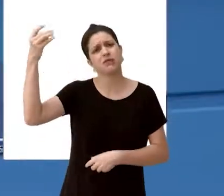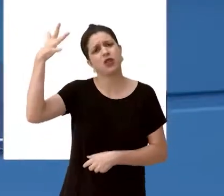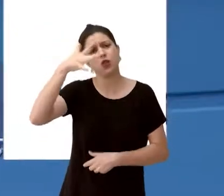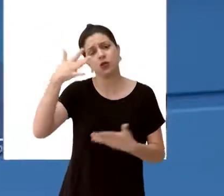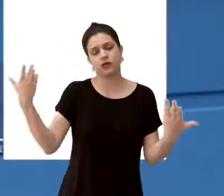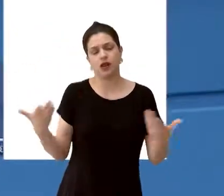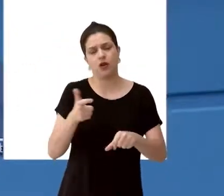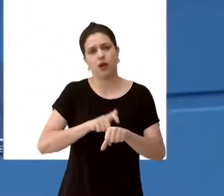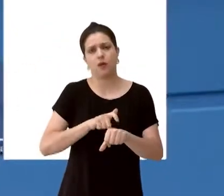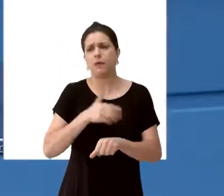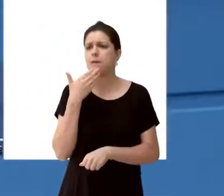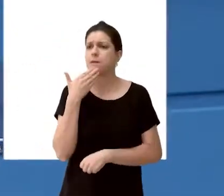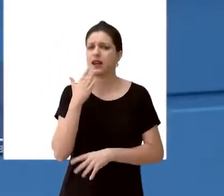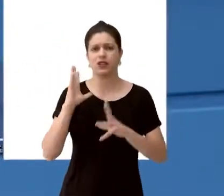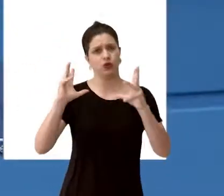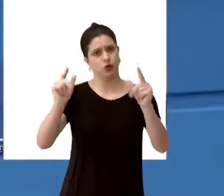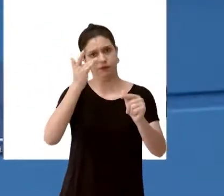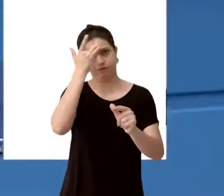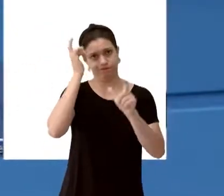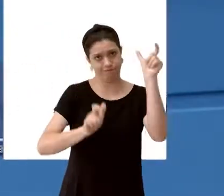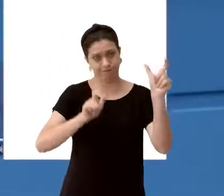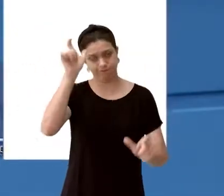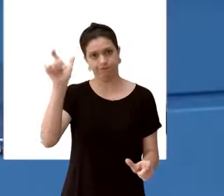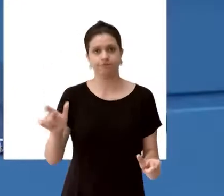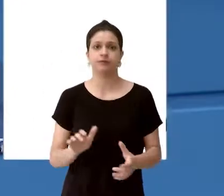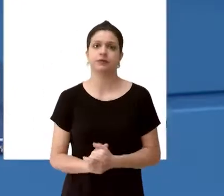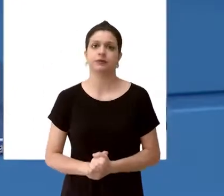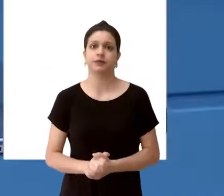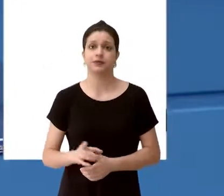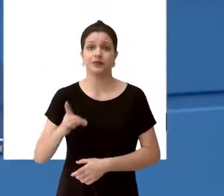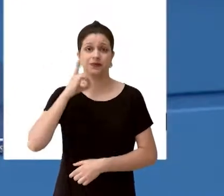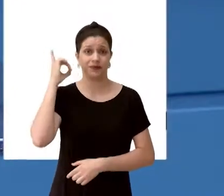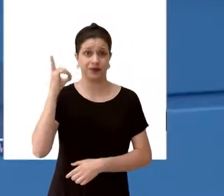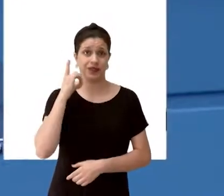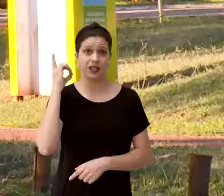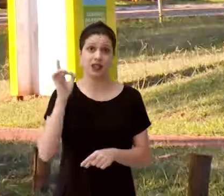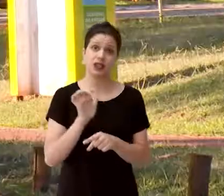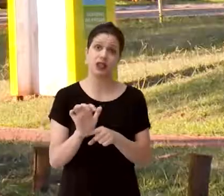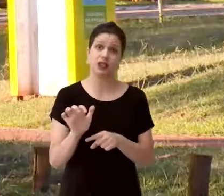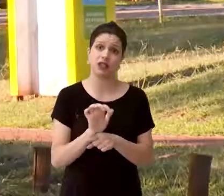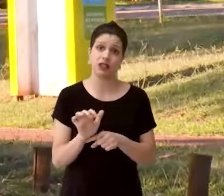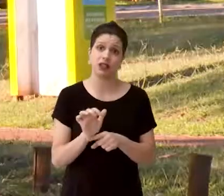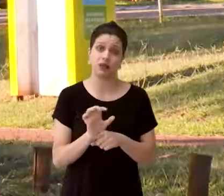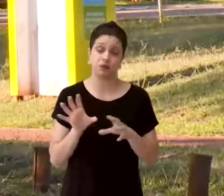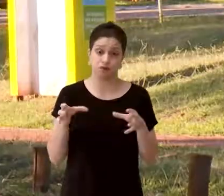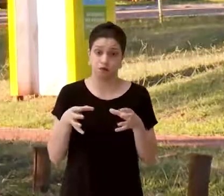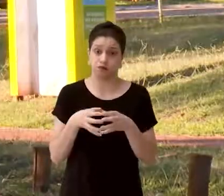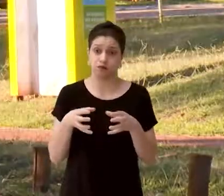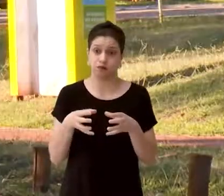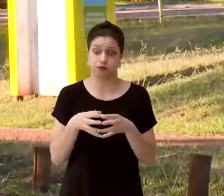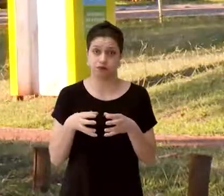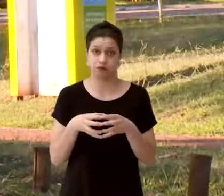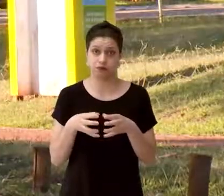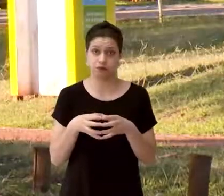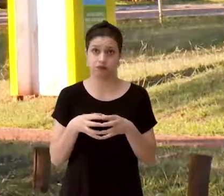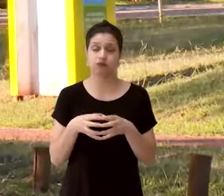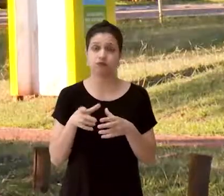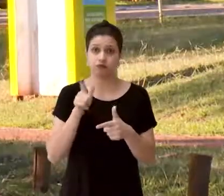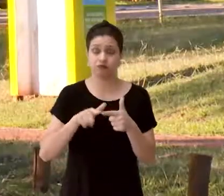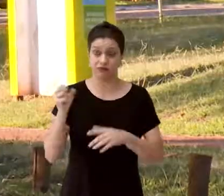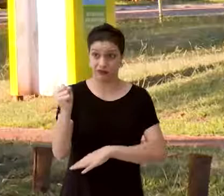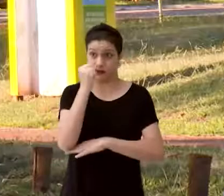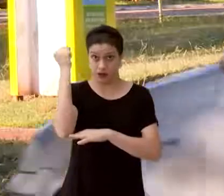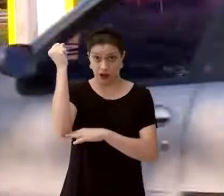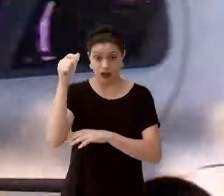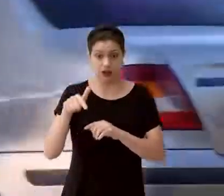boas. Seja luz nesse momento de trevas, é isso que eu peço a toda a população. Deputados estaduais, integrantes da